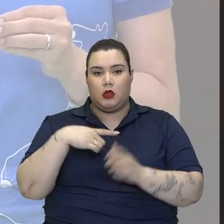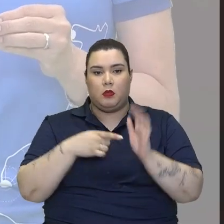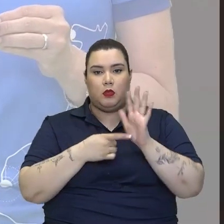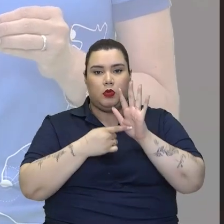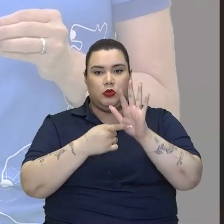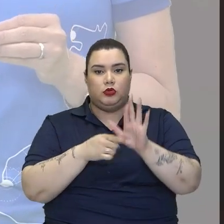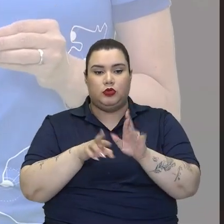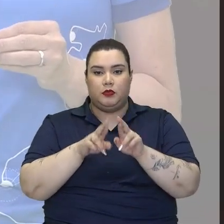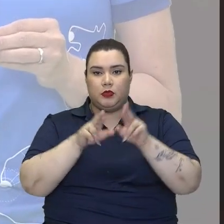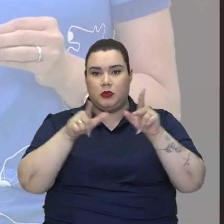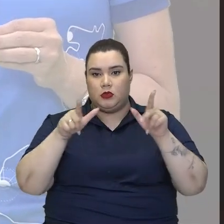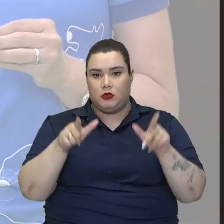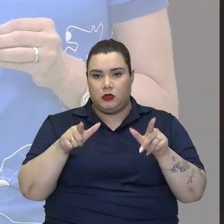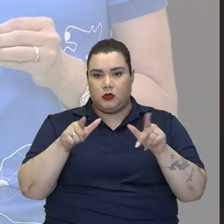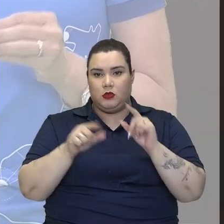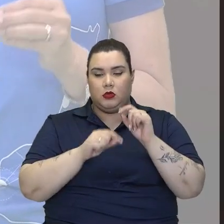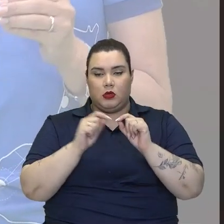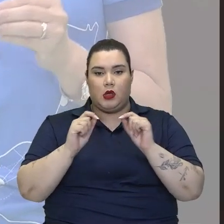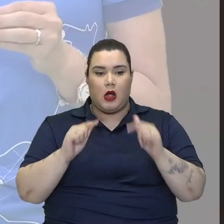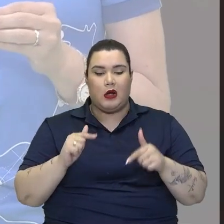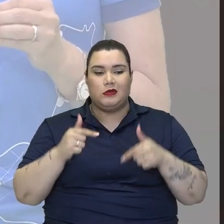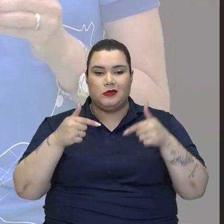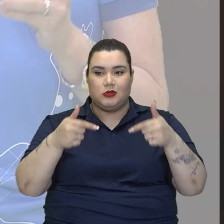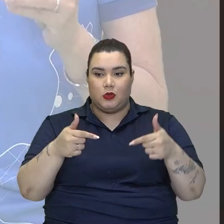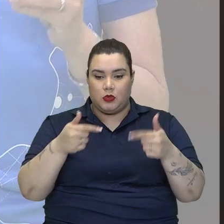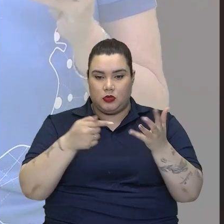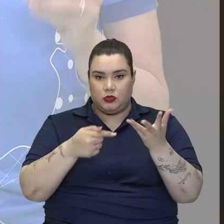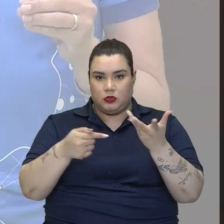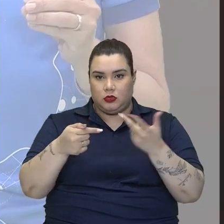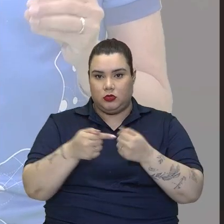diferencia determinadas atividades e